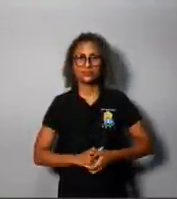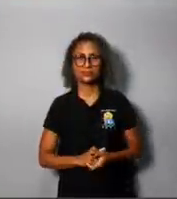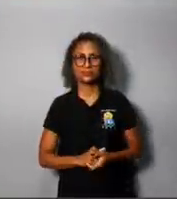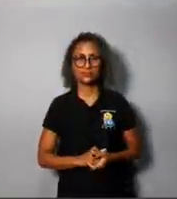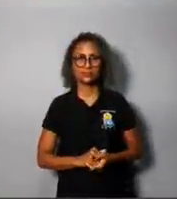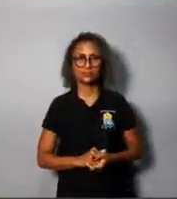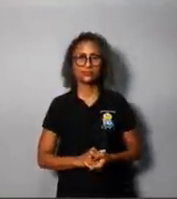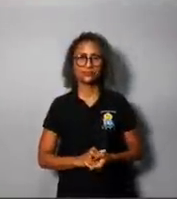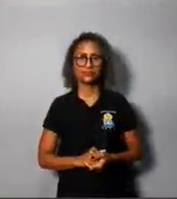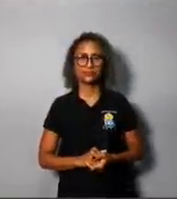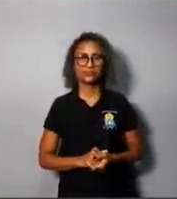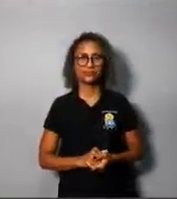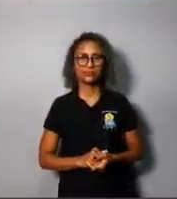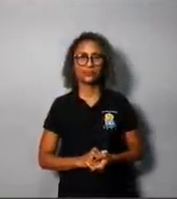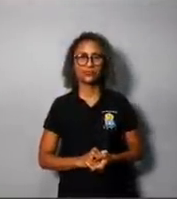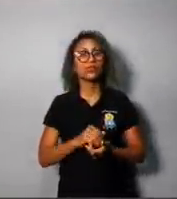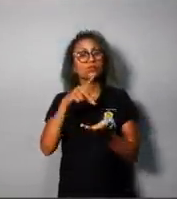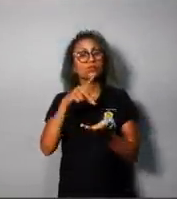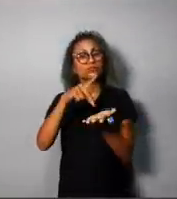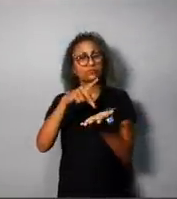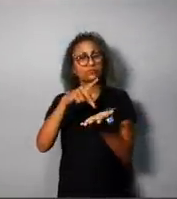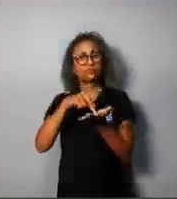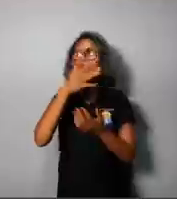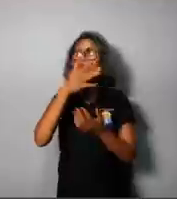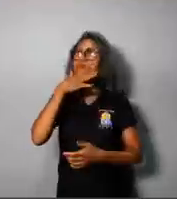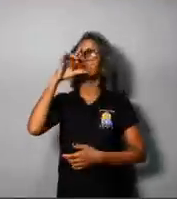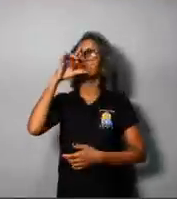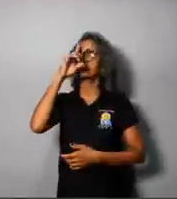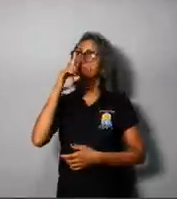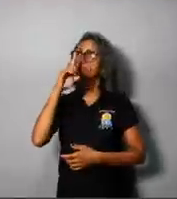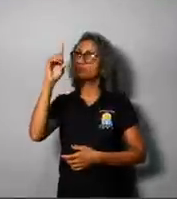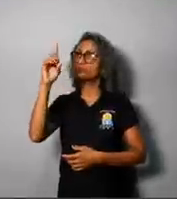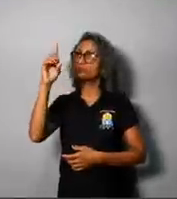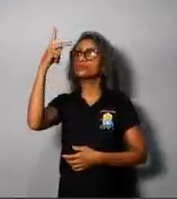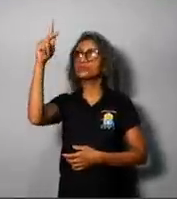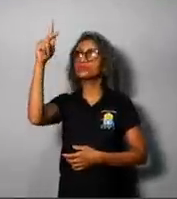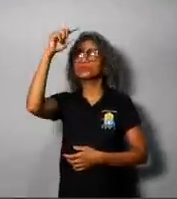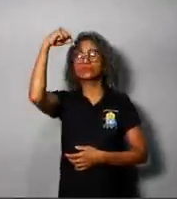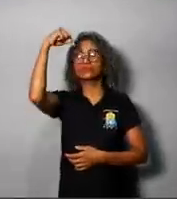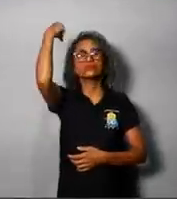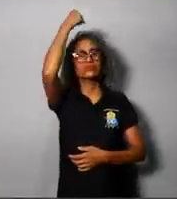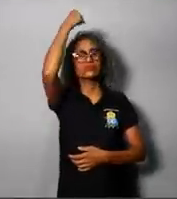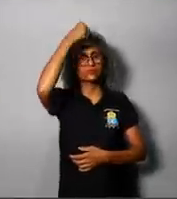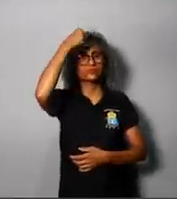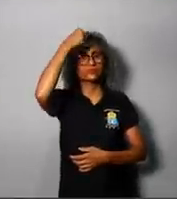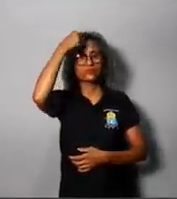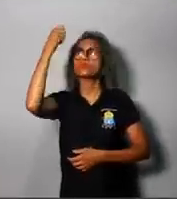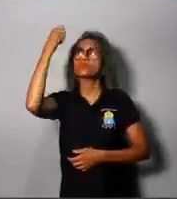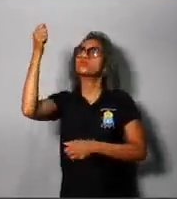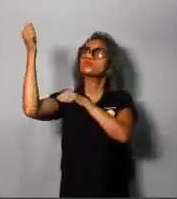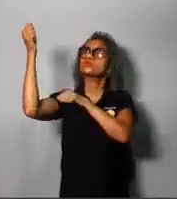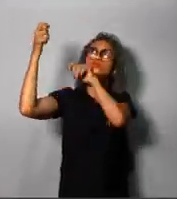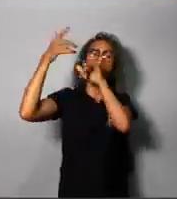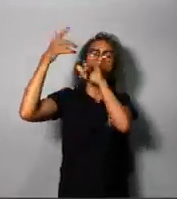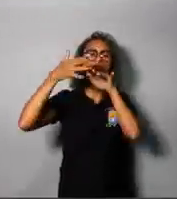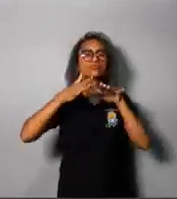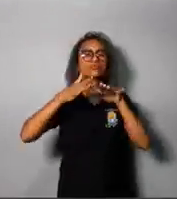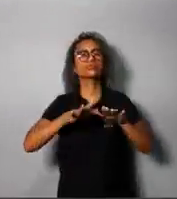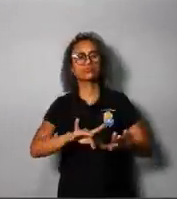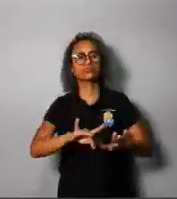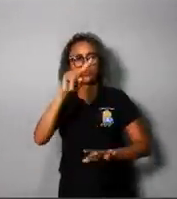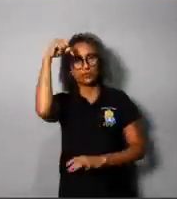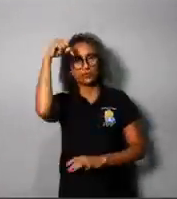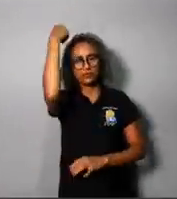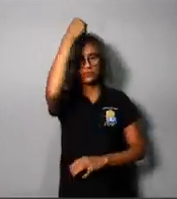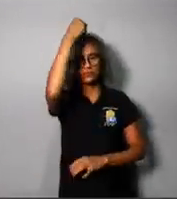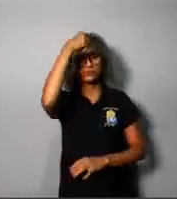Na verdade, ó Pai, vós sois santo e fonte de toda santidade. Santificai,